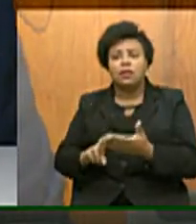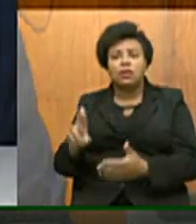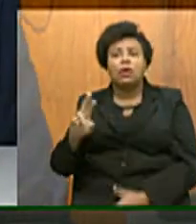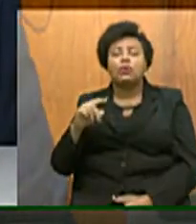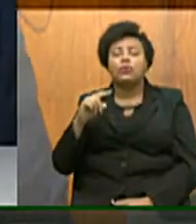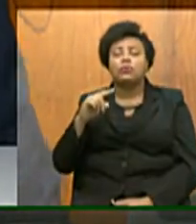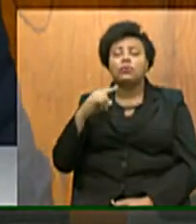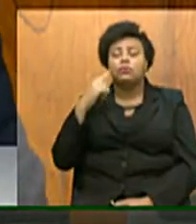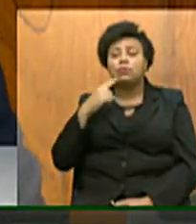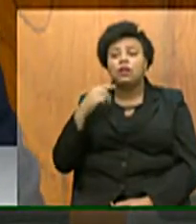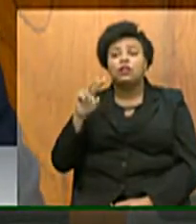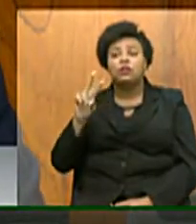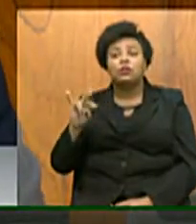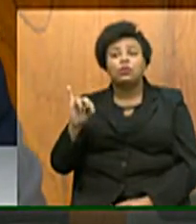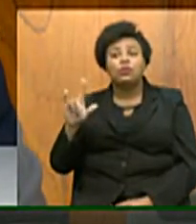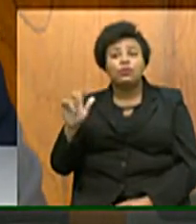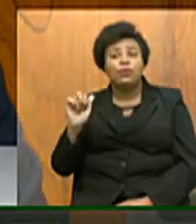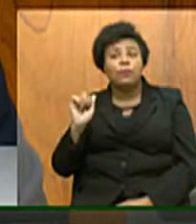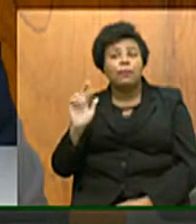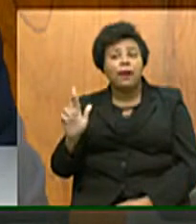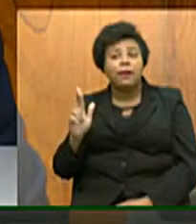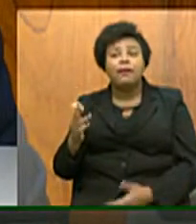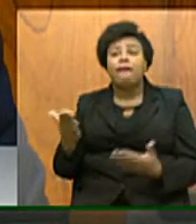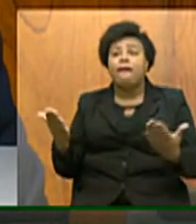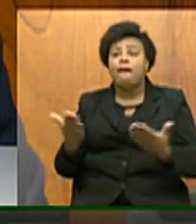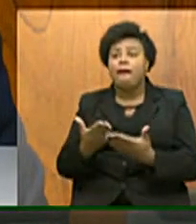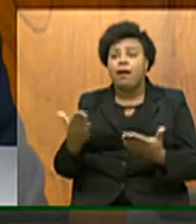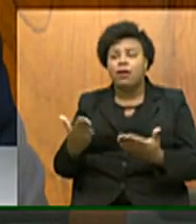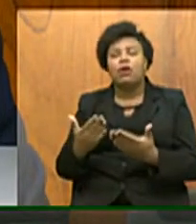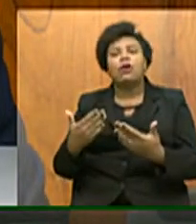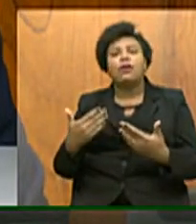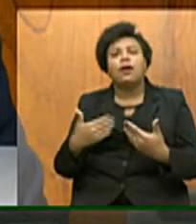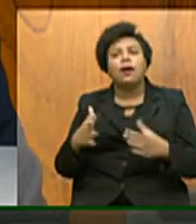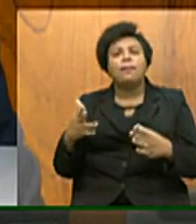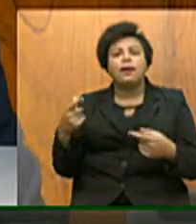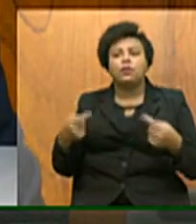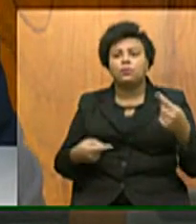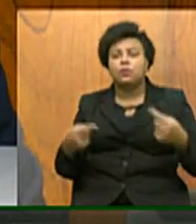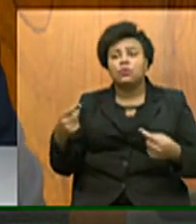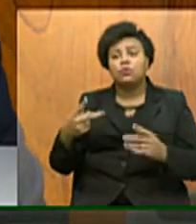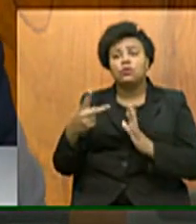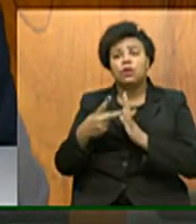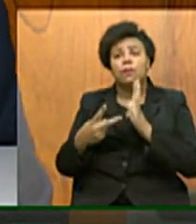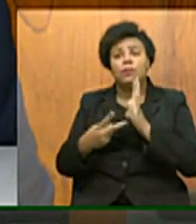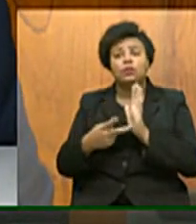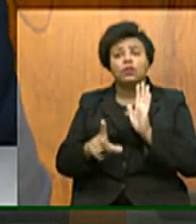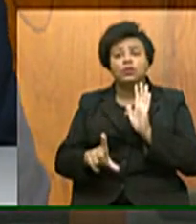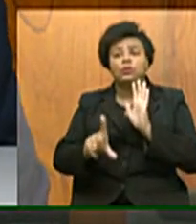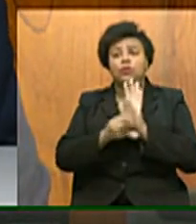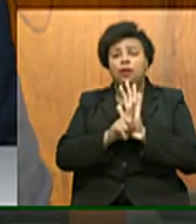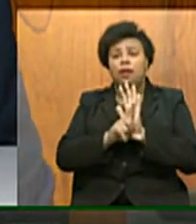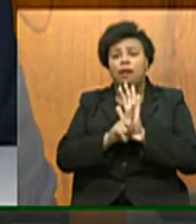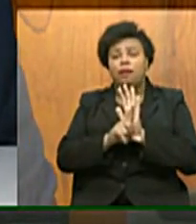Lourenço. Está em discussão o projeto.